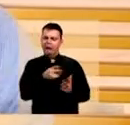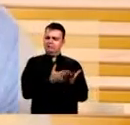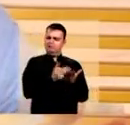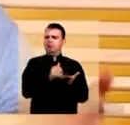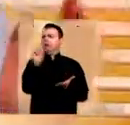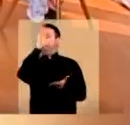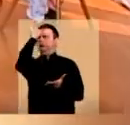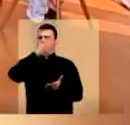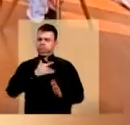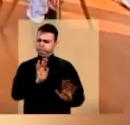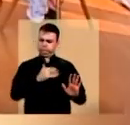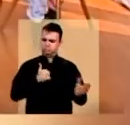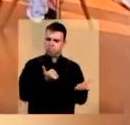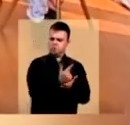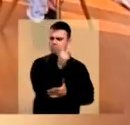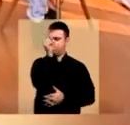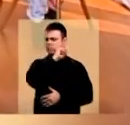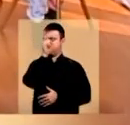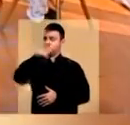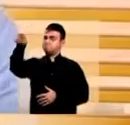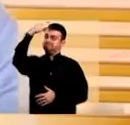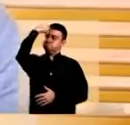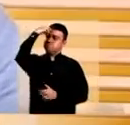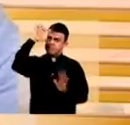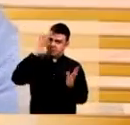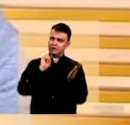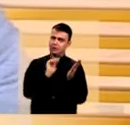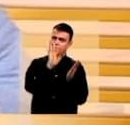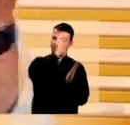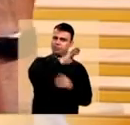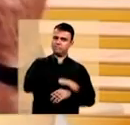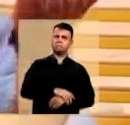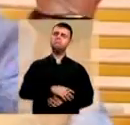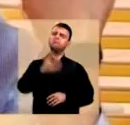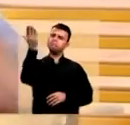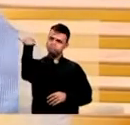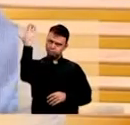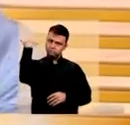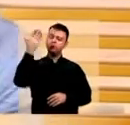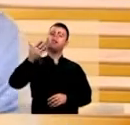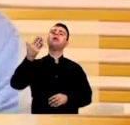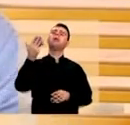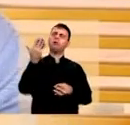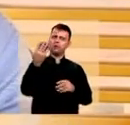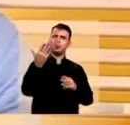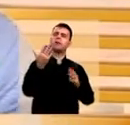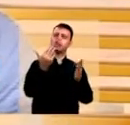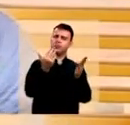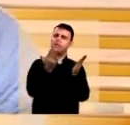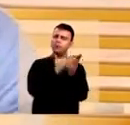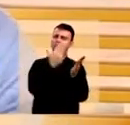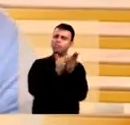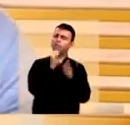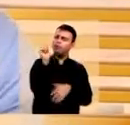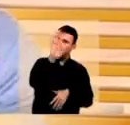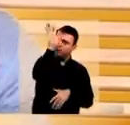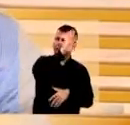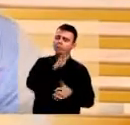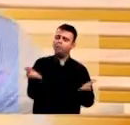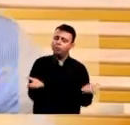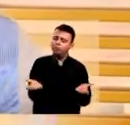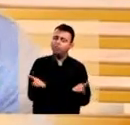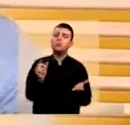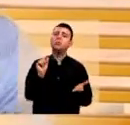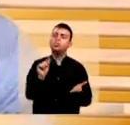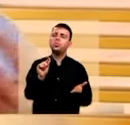o livro é caro, né? Acha que o livro é caro, né? Quer dizer, antigamente o livro era mais caro que agora. Porque agora